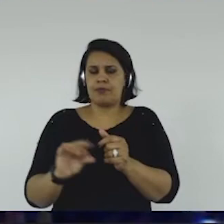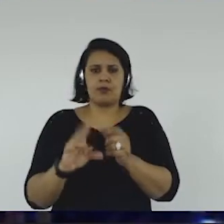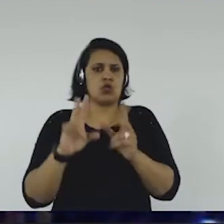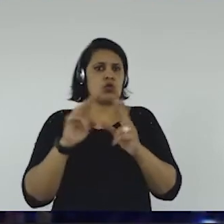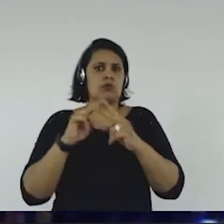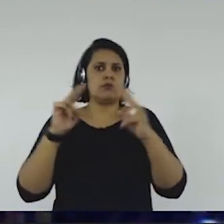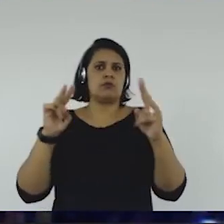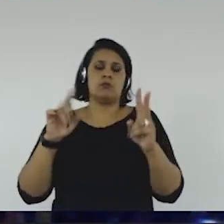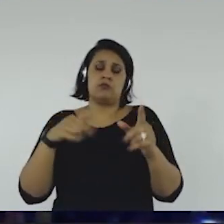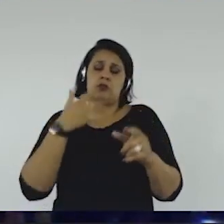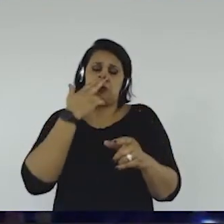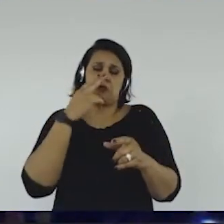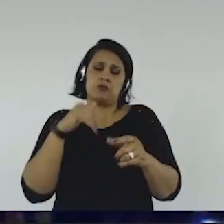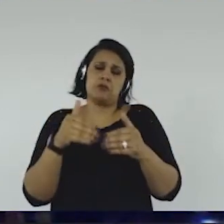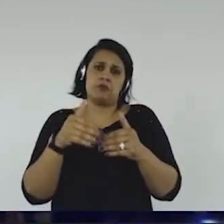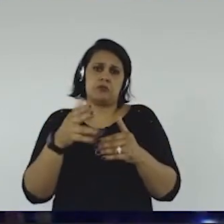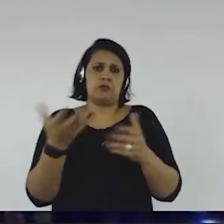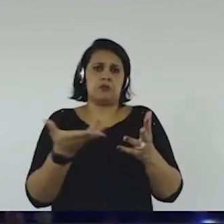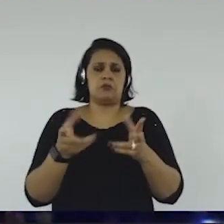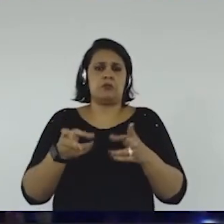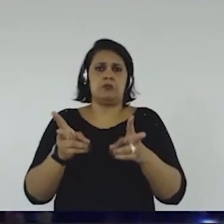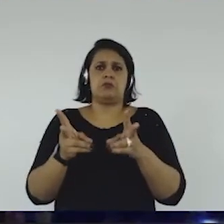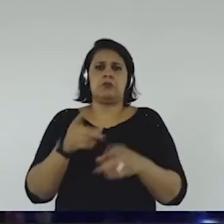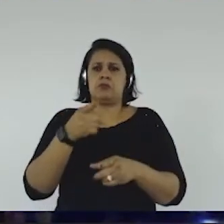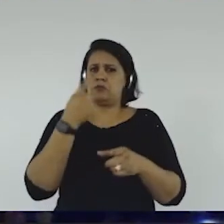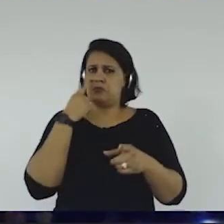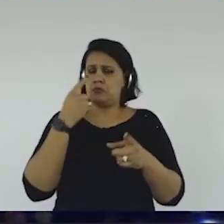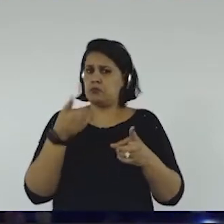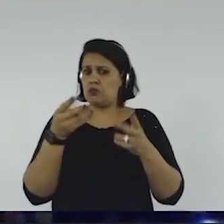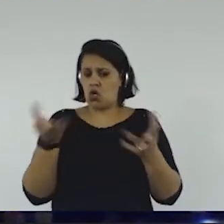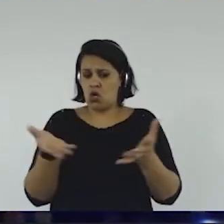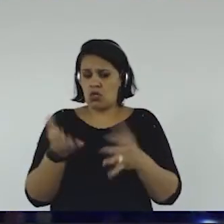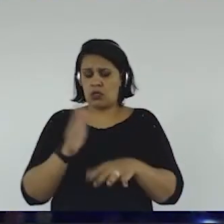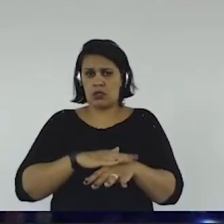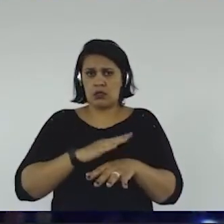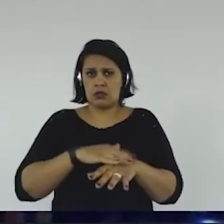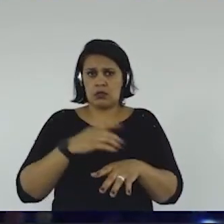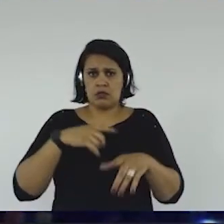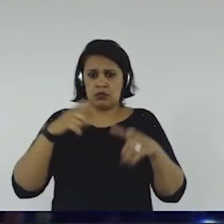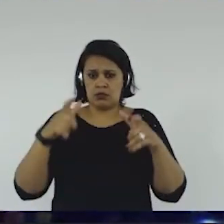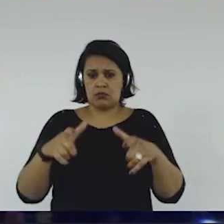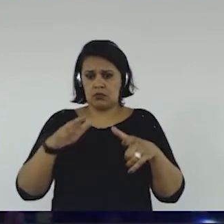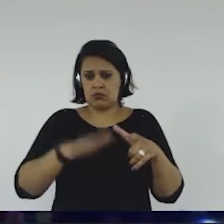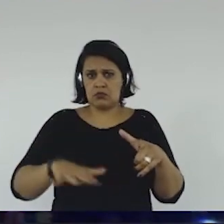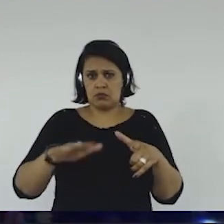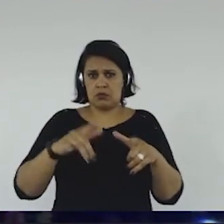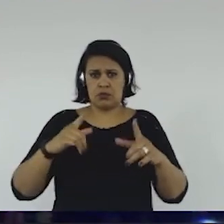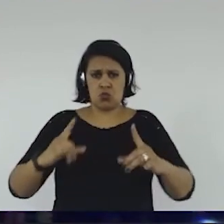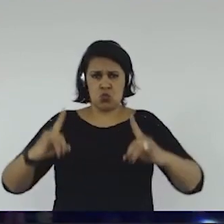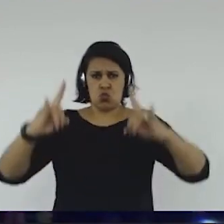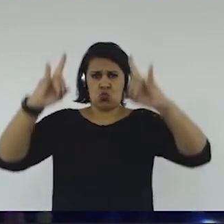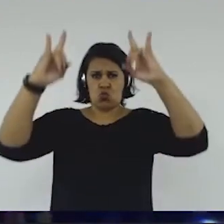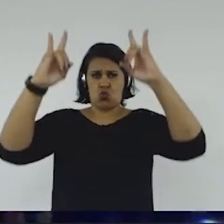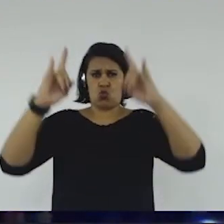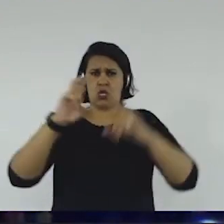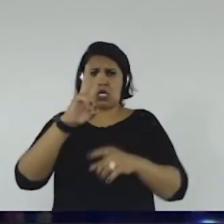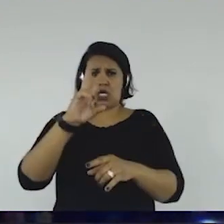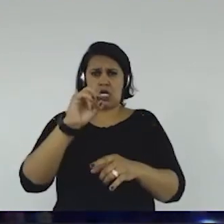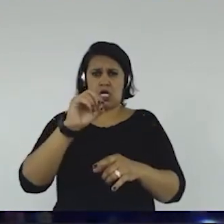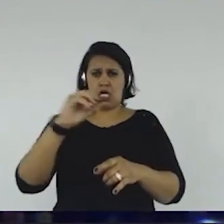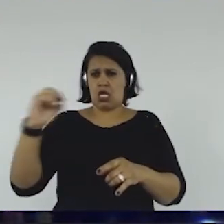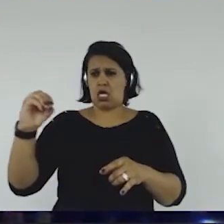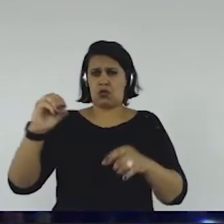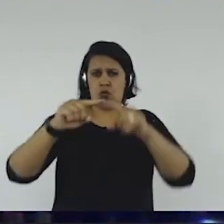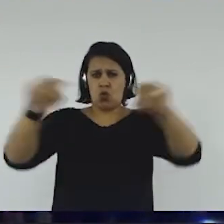uma tendência. Que vejam, senhores e senhoras, nós ocupamos hoje um espaço num prédio luxuoso de 500 metros